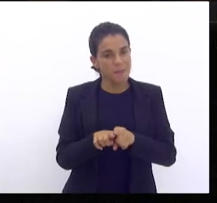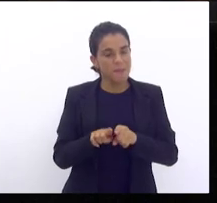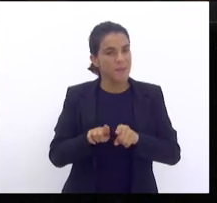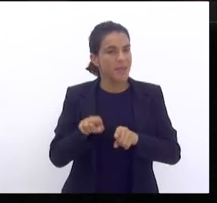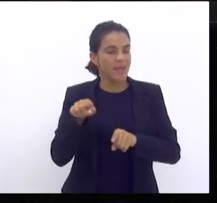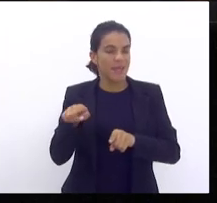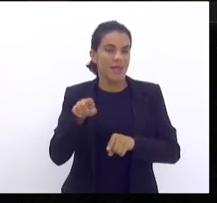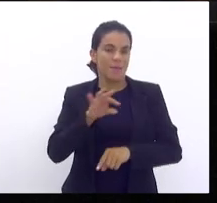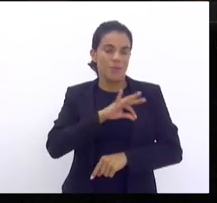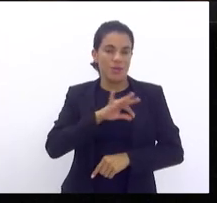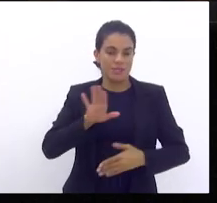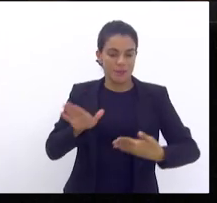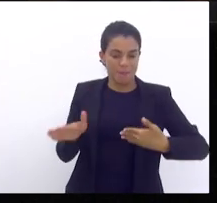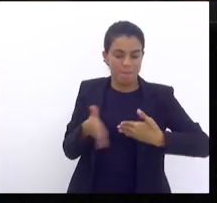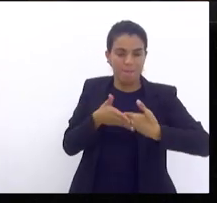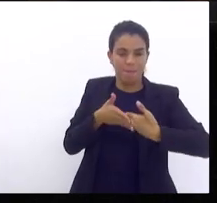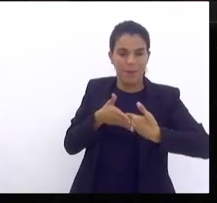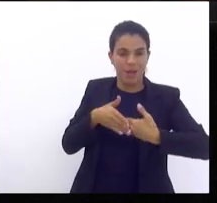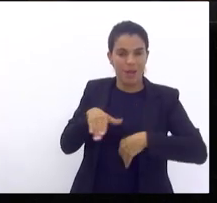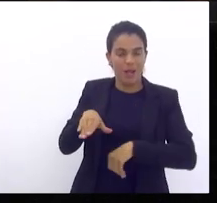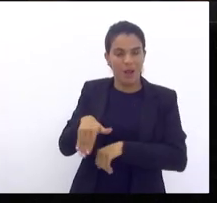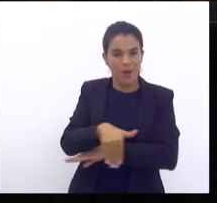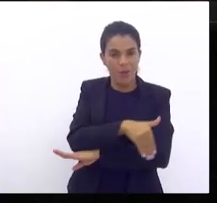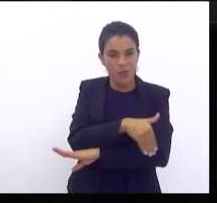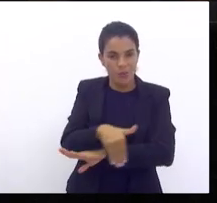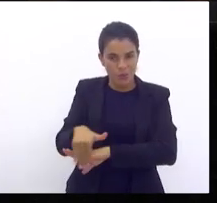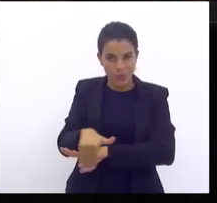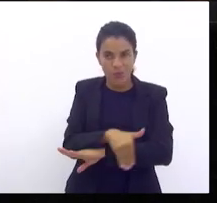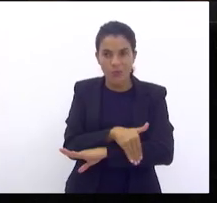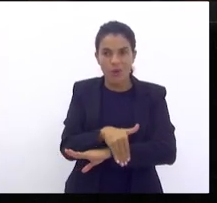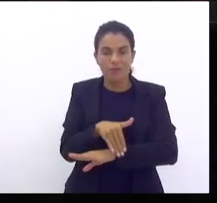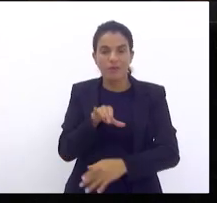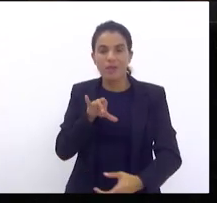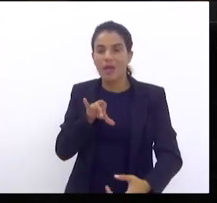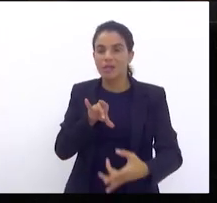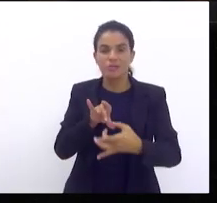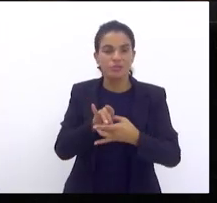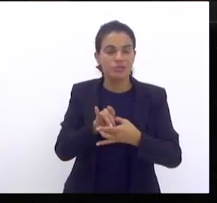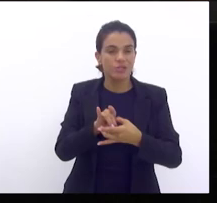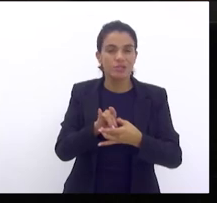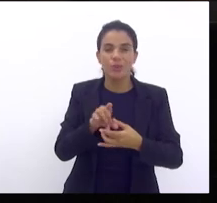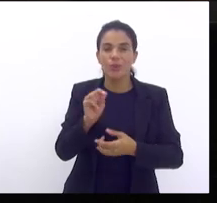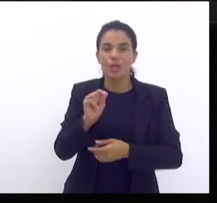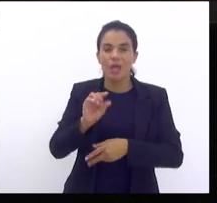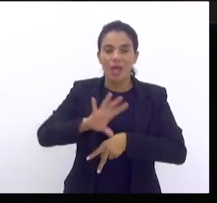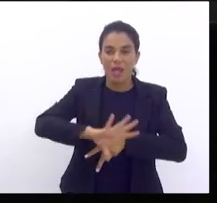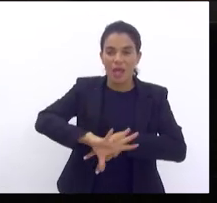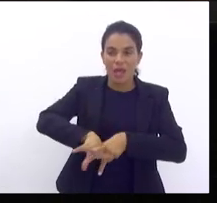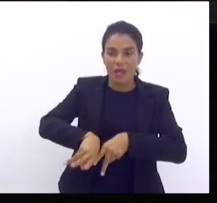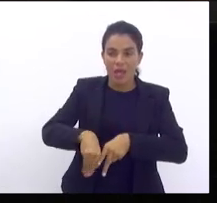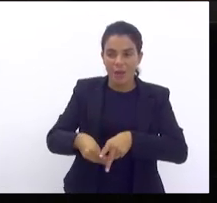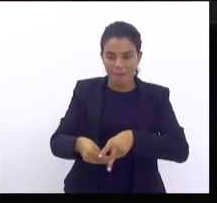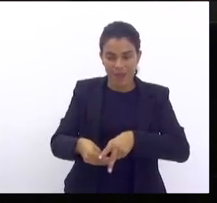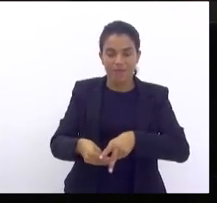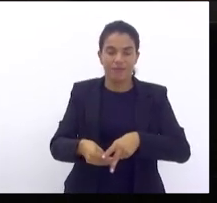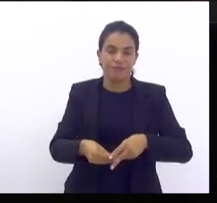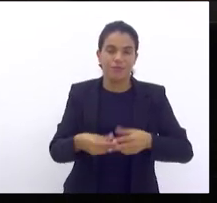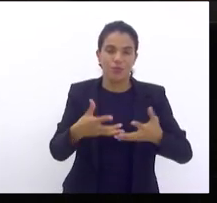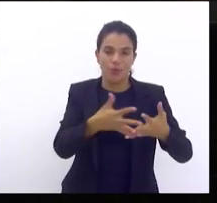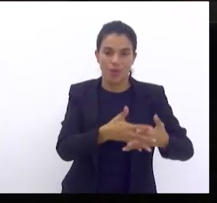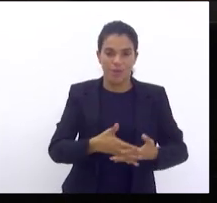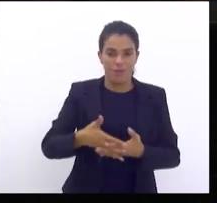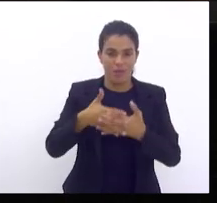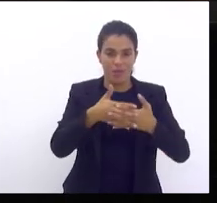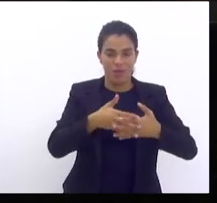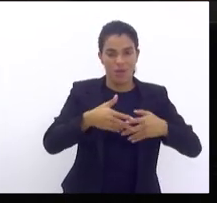muitas vezes tá associada à máfia dos reboques então